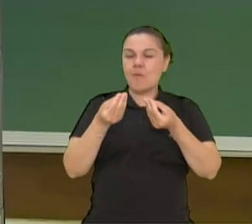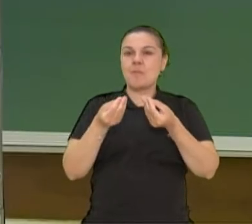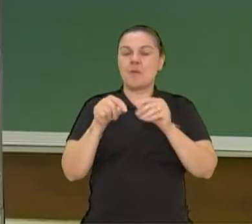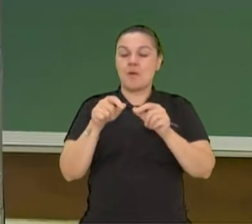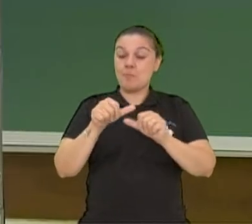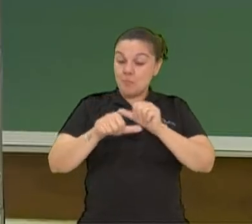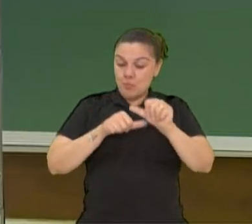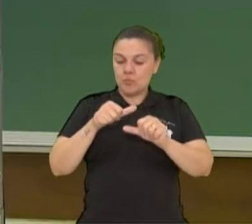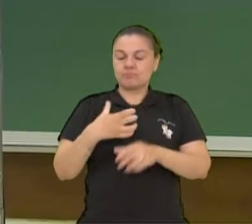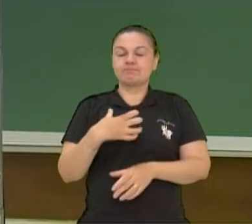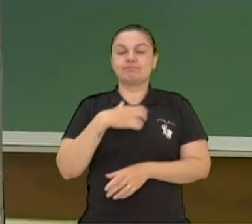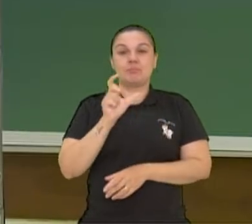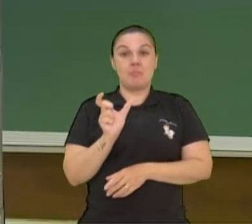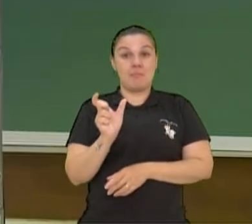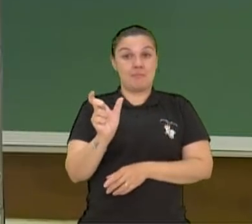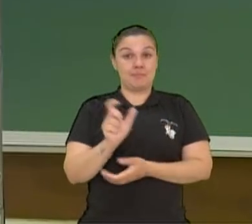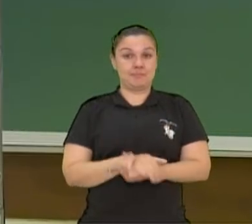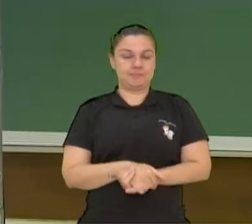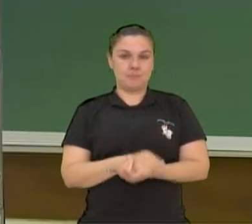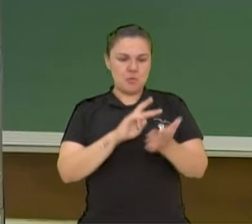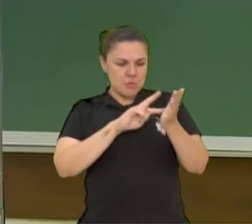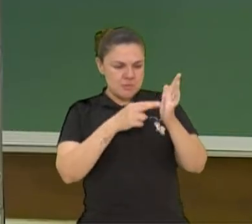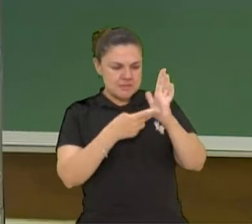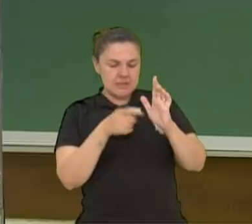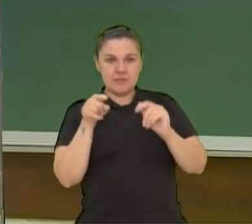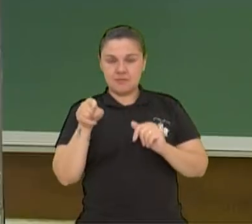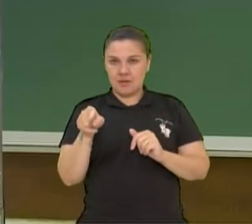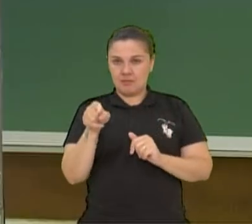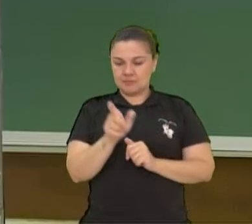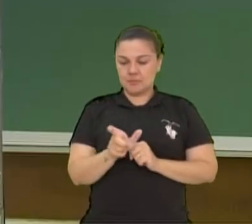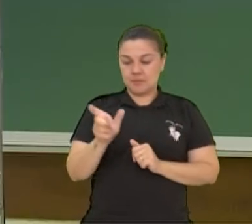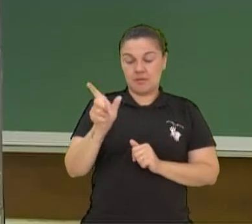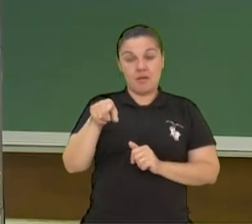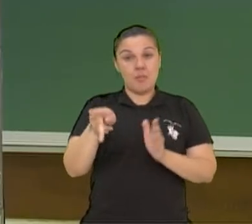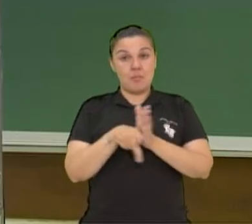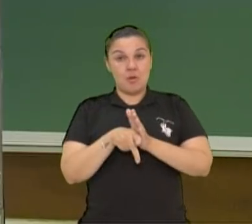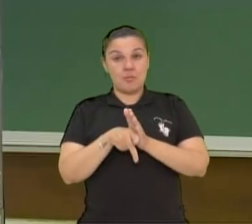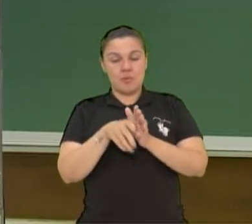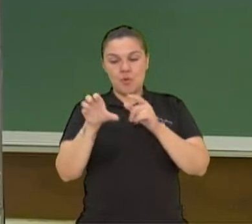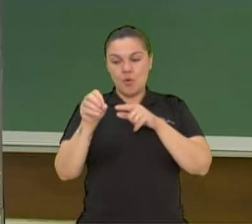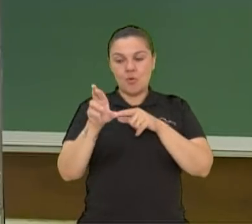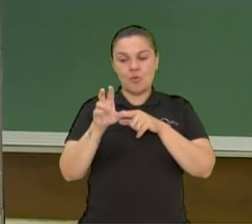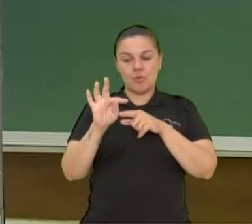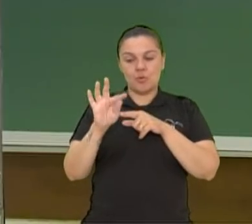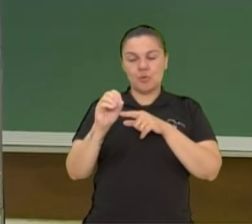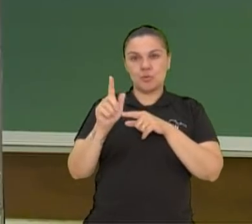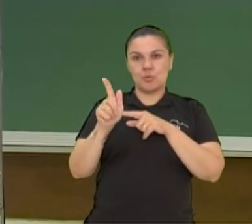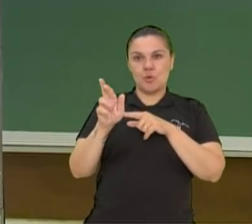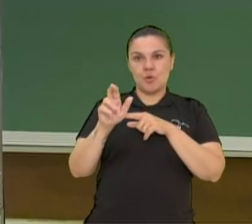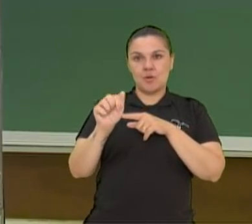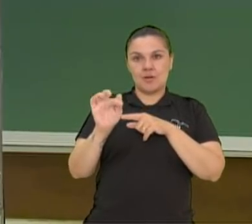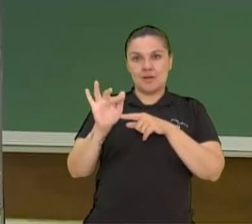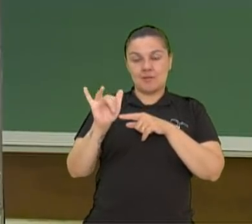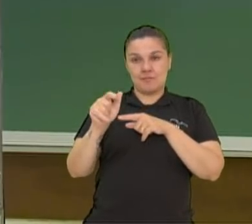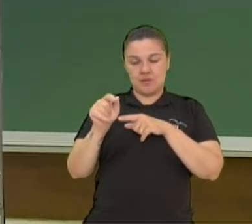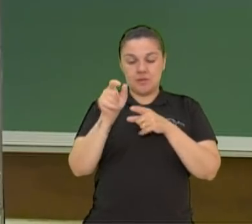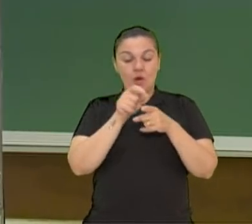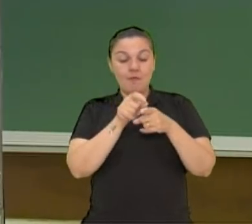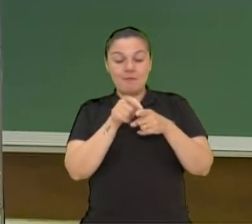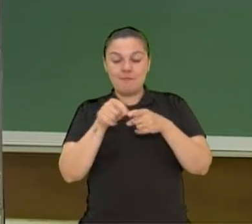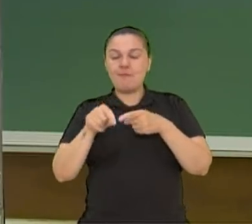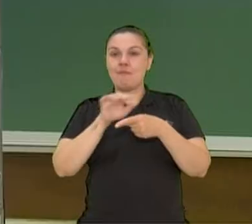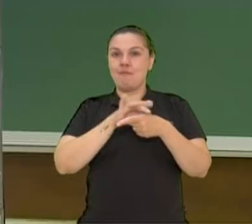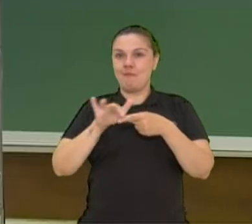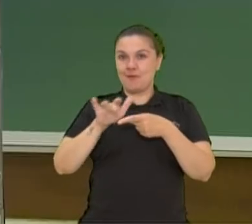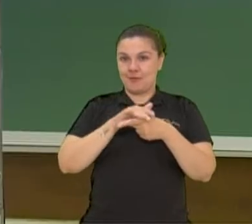mudar o sentido de uma palavra. Né? Isso que a gente chama não somente de ortografia, mas também, né, da questão da fonética, dos fonemas, é um